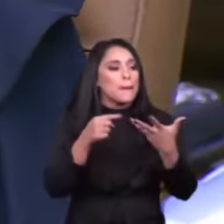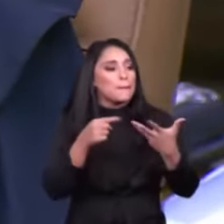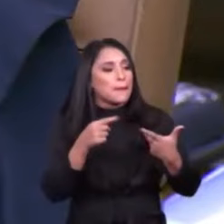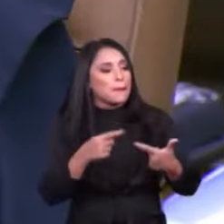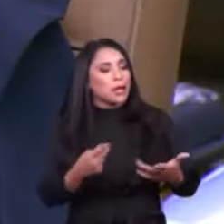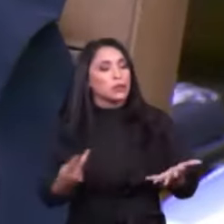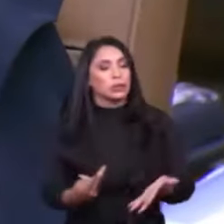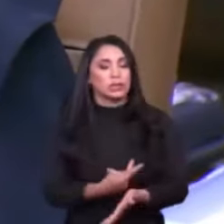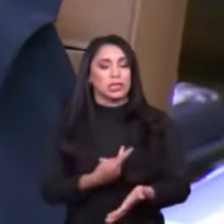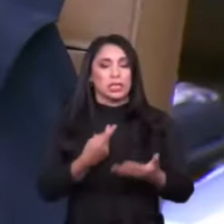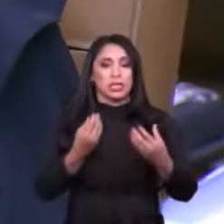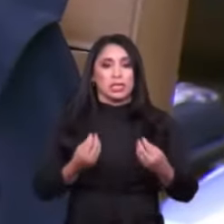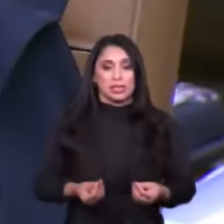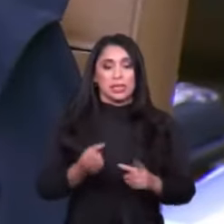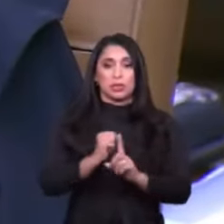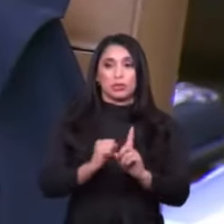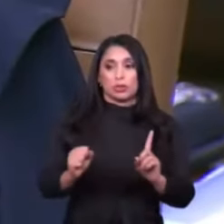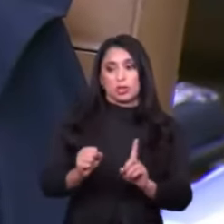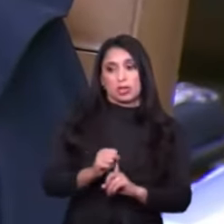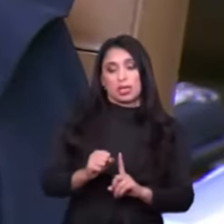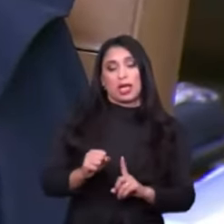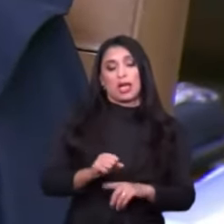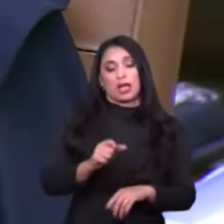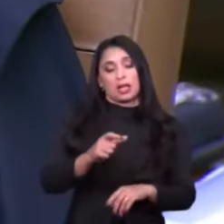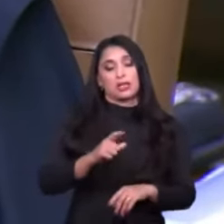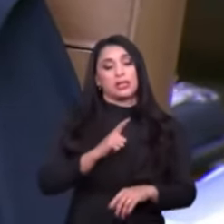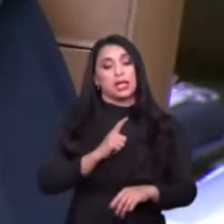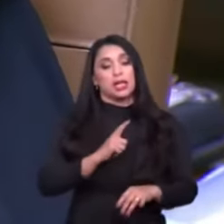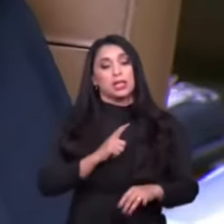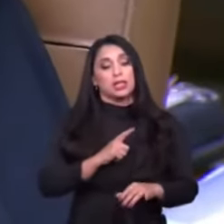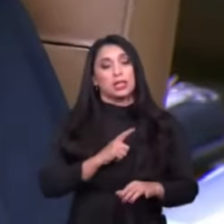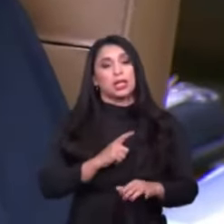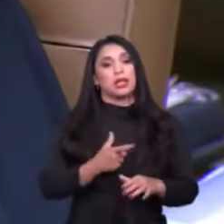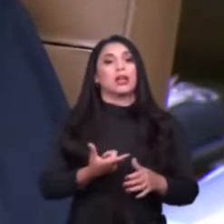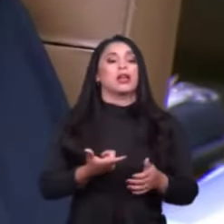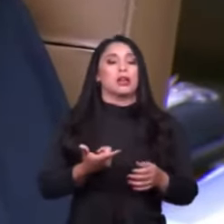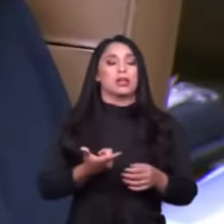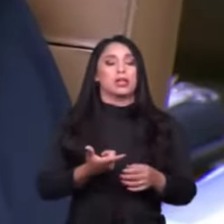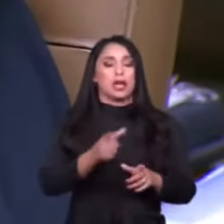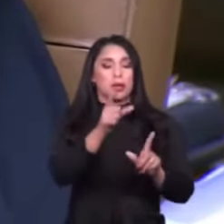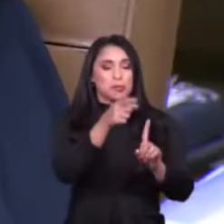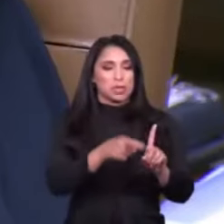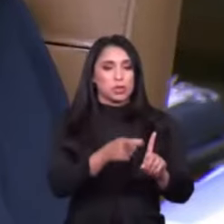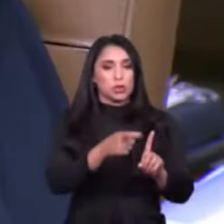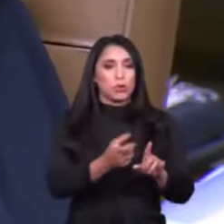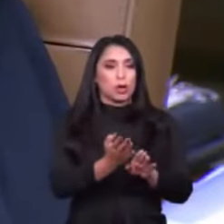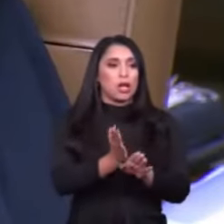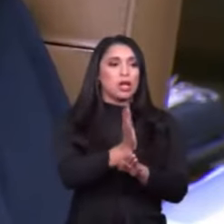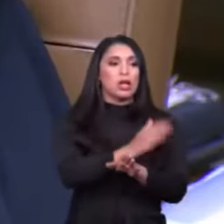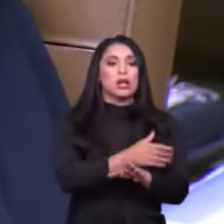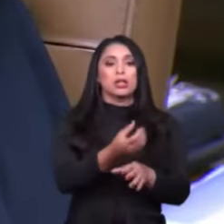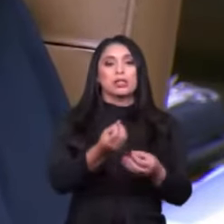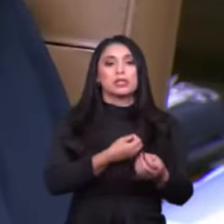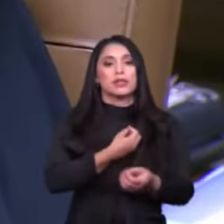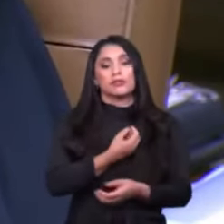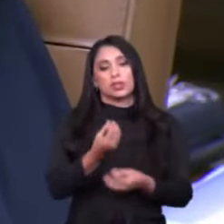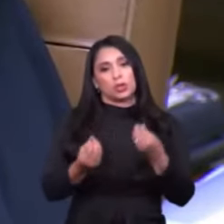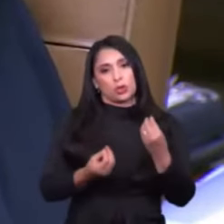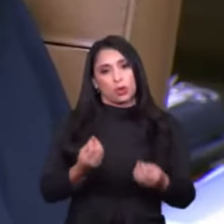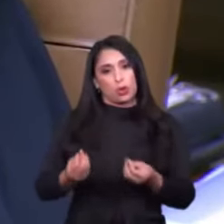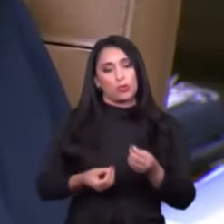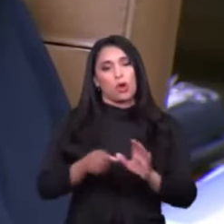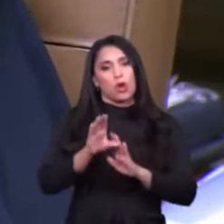às circunstâncias sociais e pessoais, bem como à conduta e aos antecedentes do agente. Ora, a técnica consistente no uso de